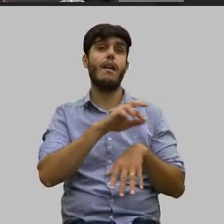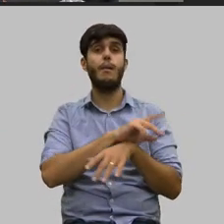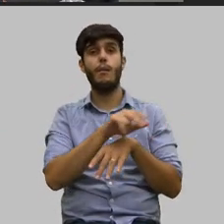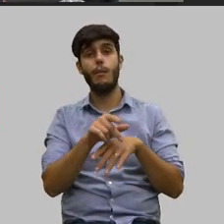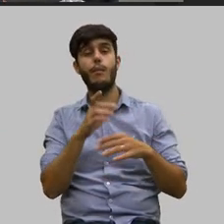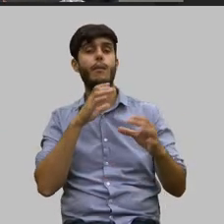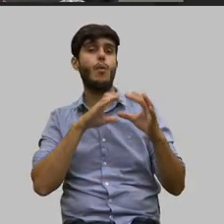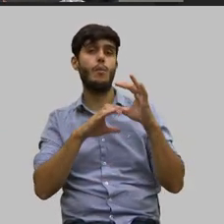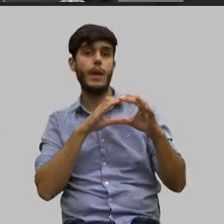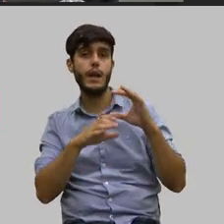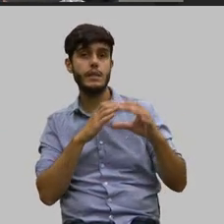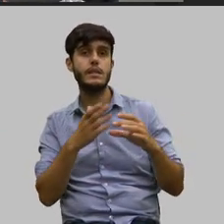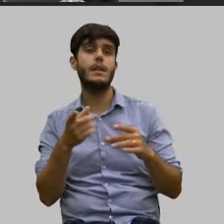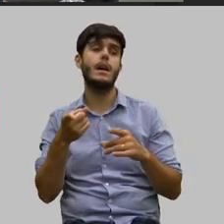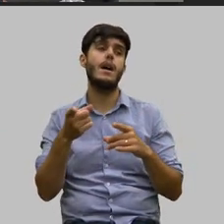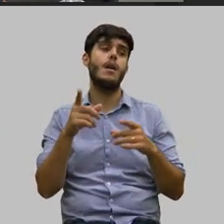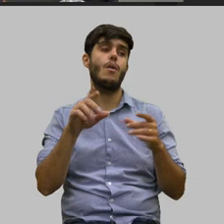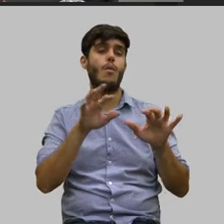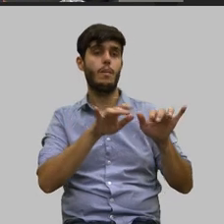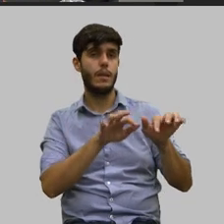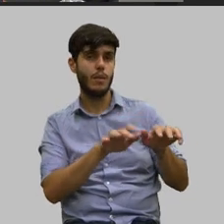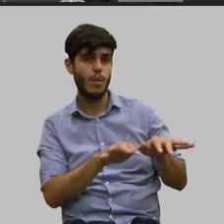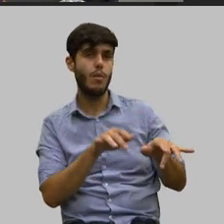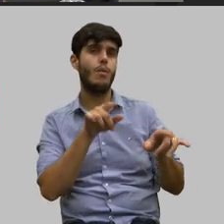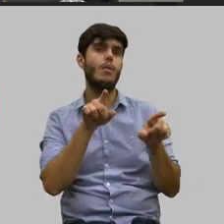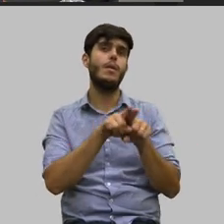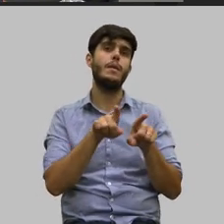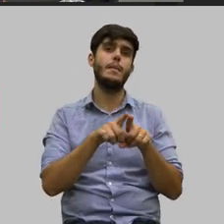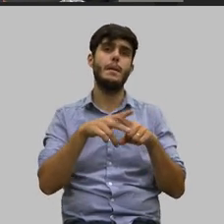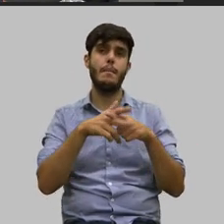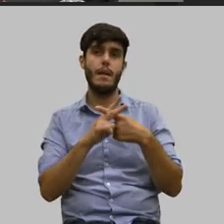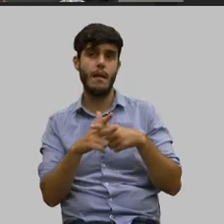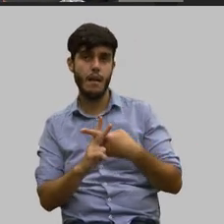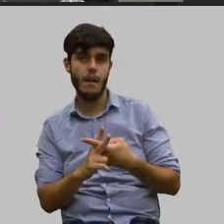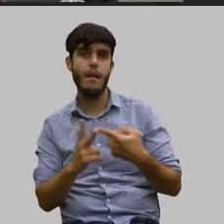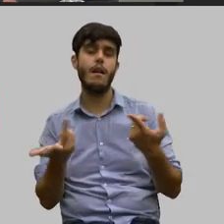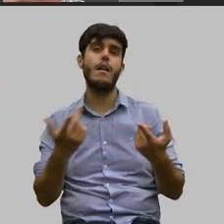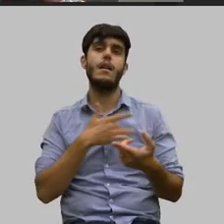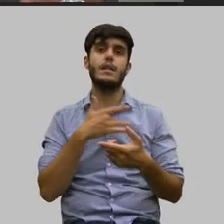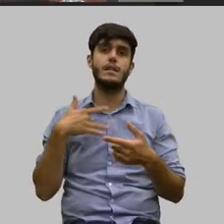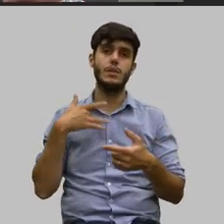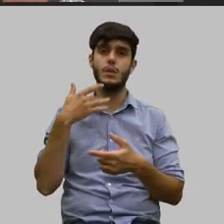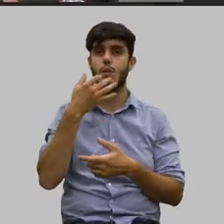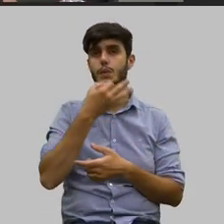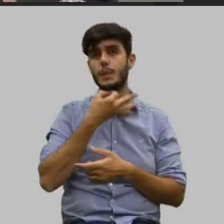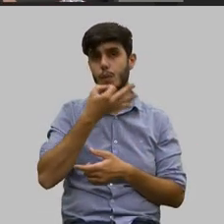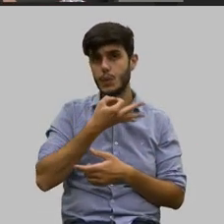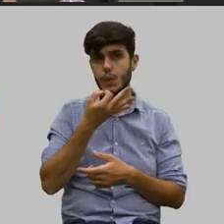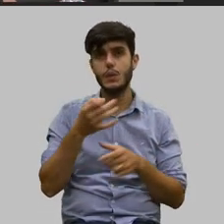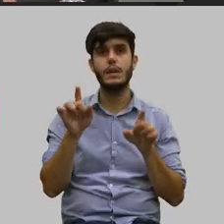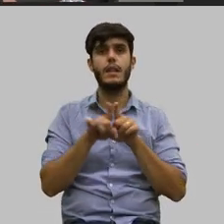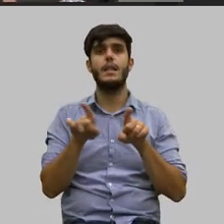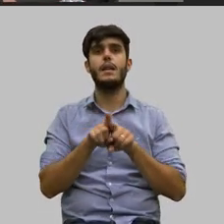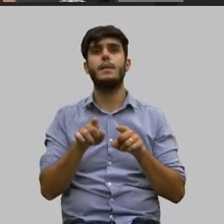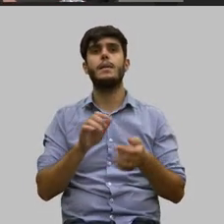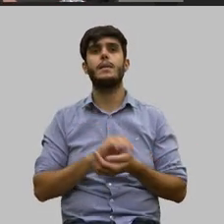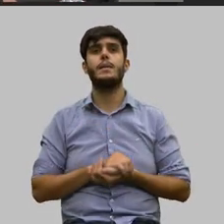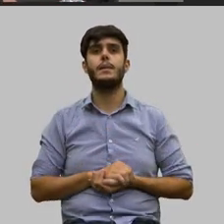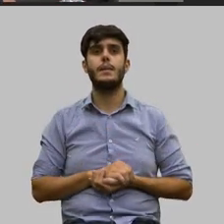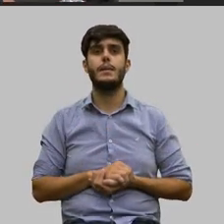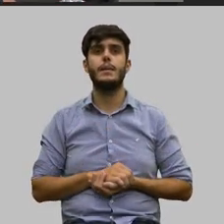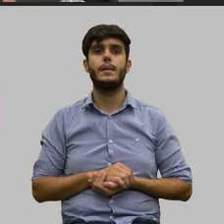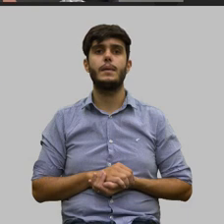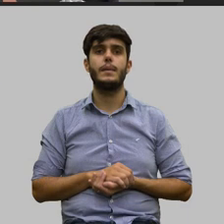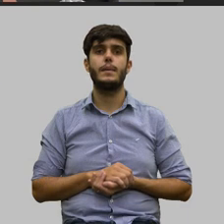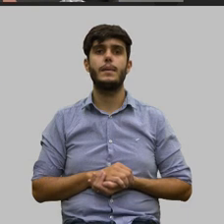Comunicações programadores eh mecânico saúde músico dentro da com previsão de início em